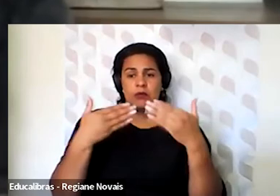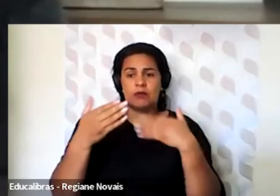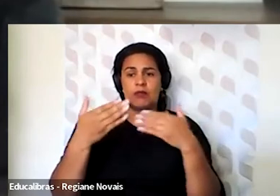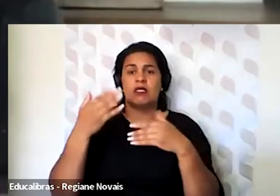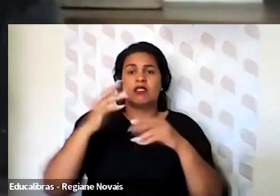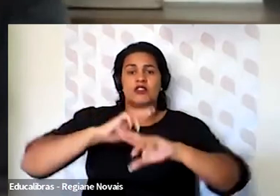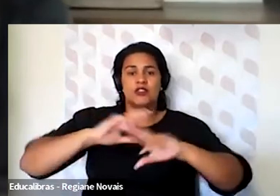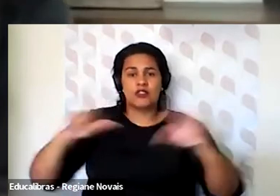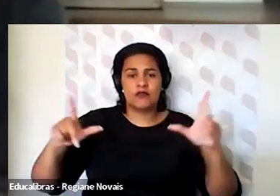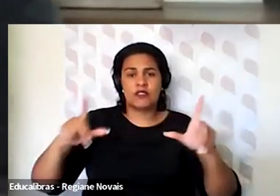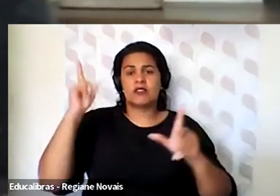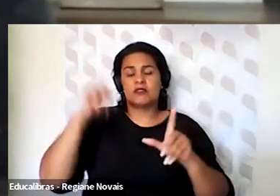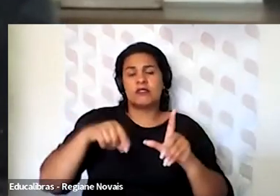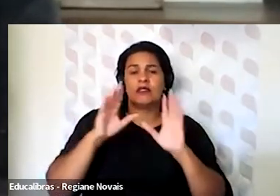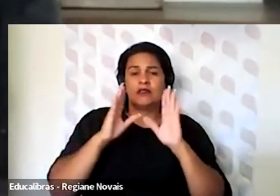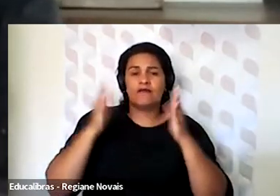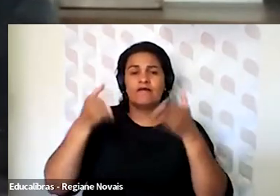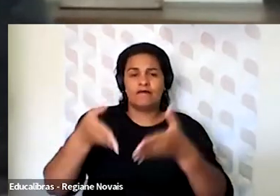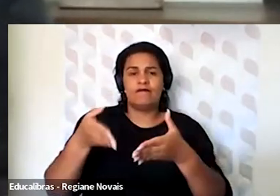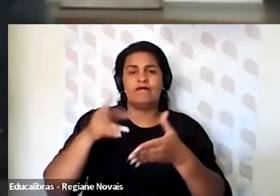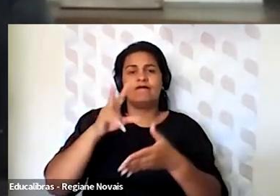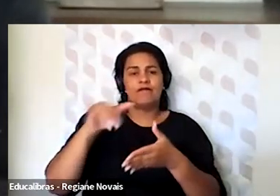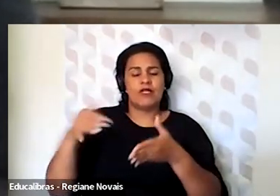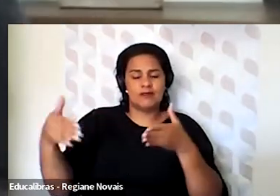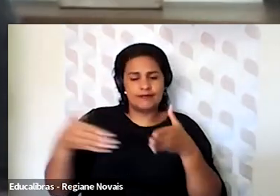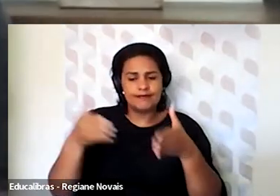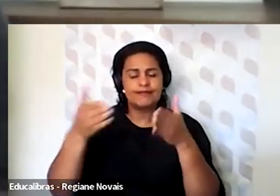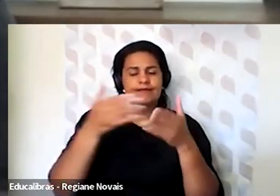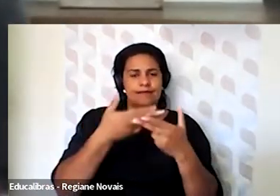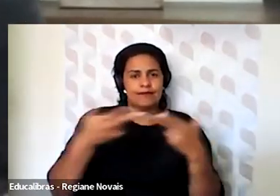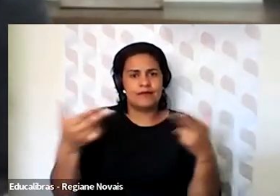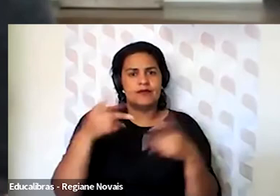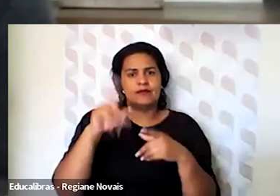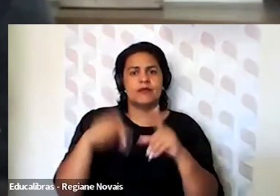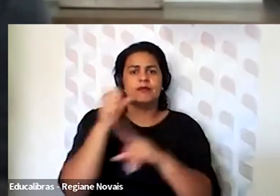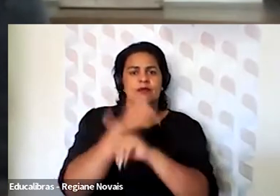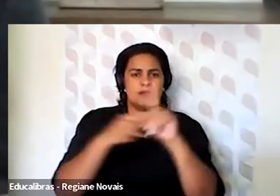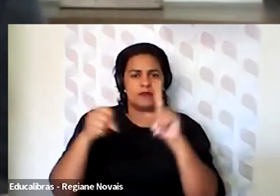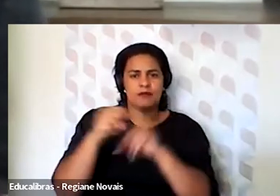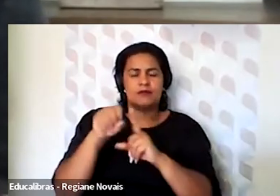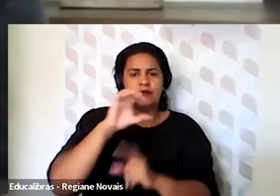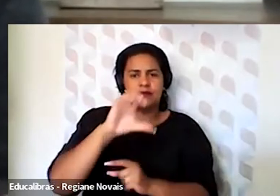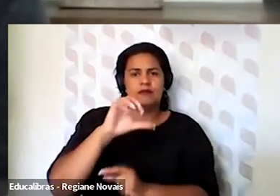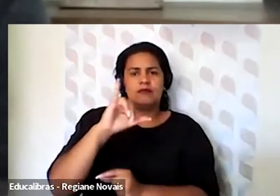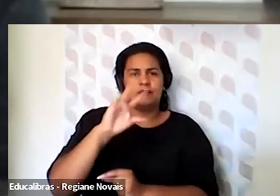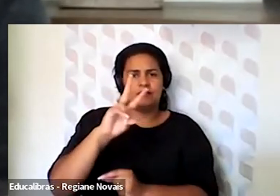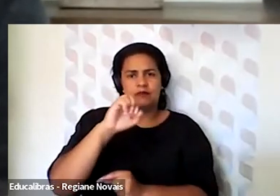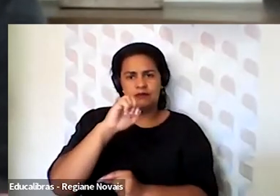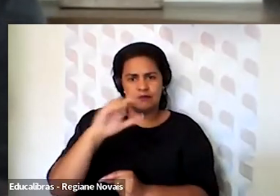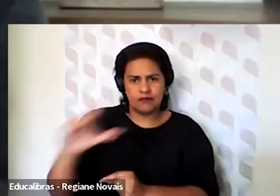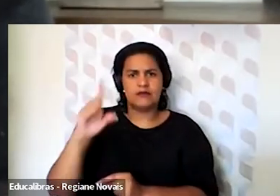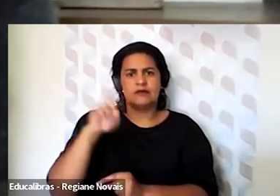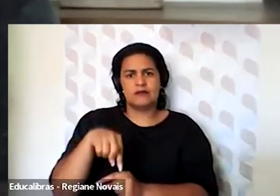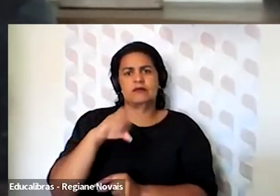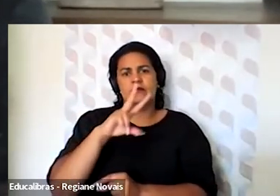caminho interessante de participação e que a sociedade civil, de fato, seja representada e fortalecida.